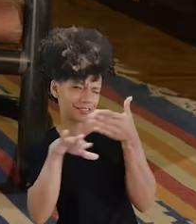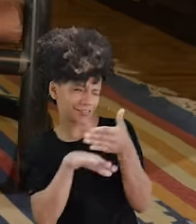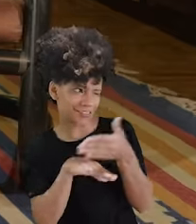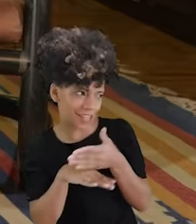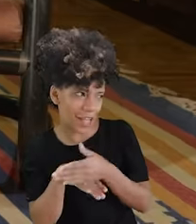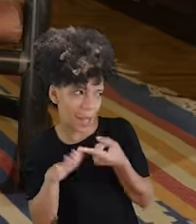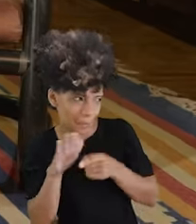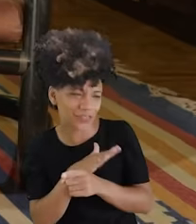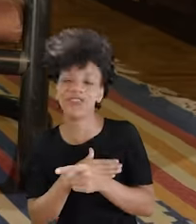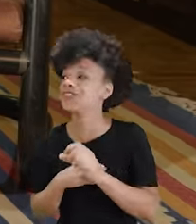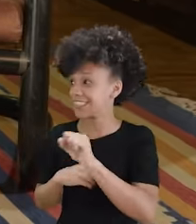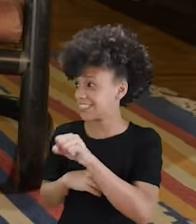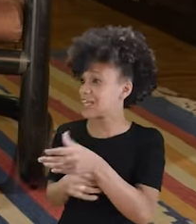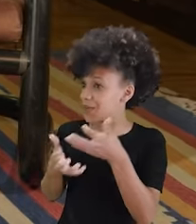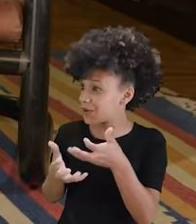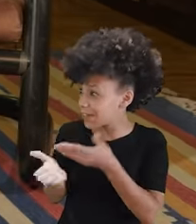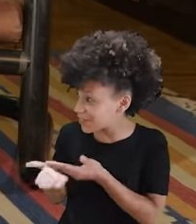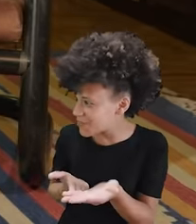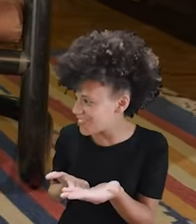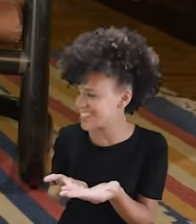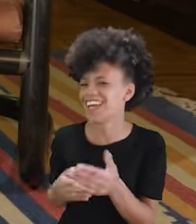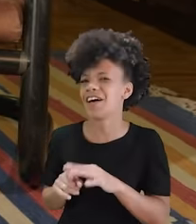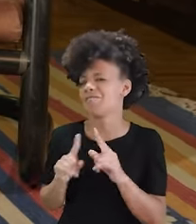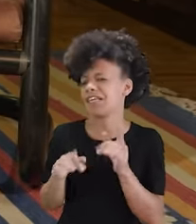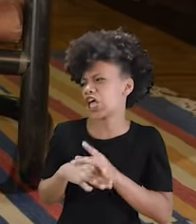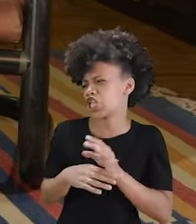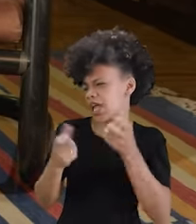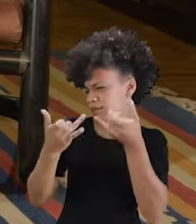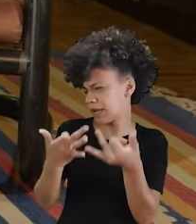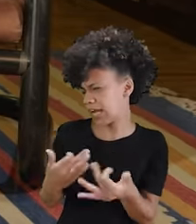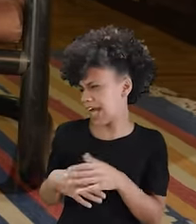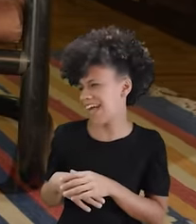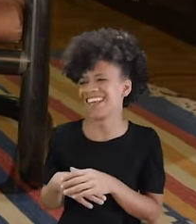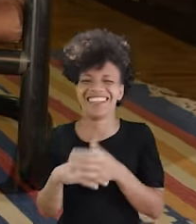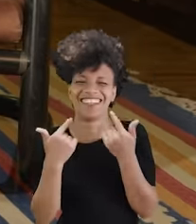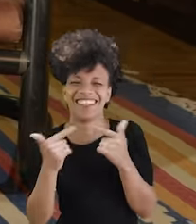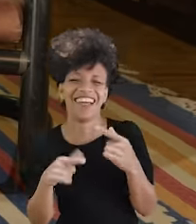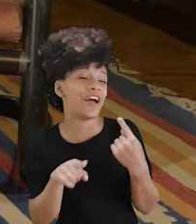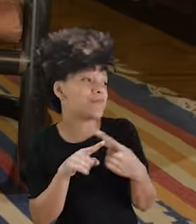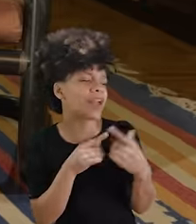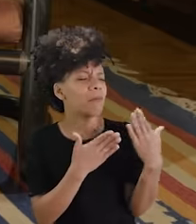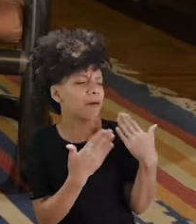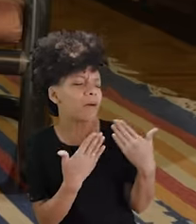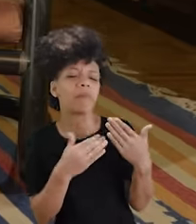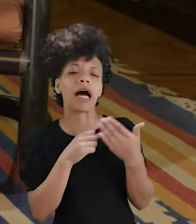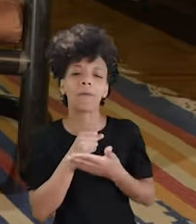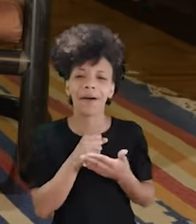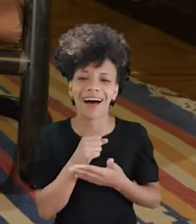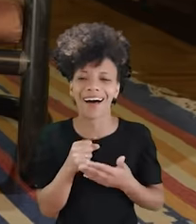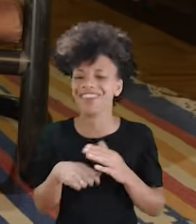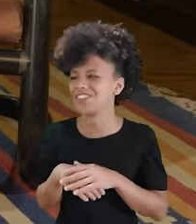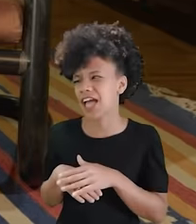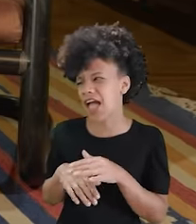entrar agora nos Bastidores amo eu quero eu quero desde o começo eu tentei só quebrar o gelo não vão mesmo quando a gente está